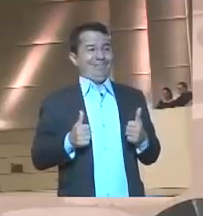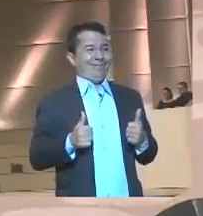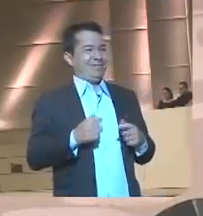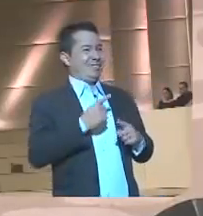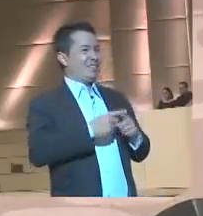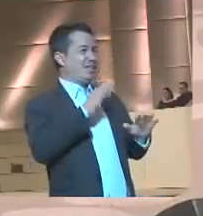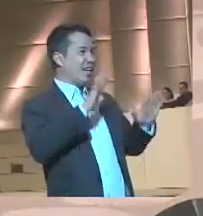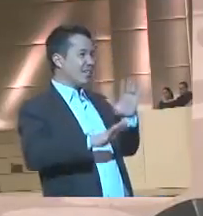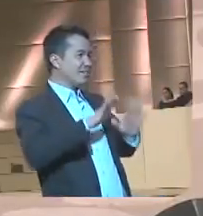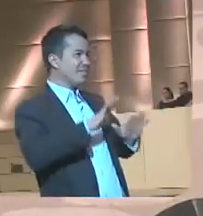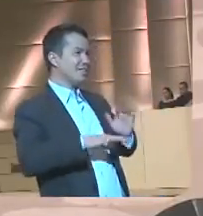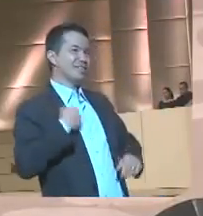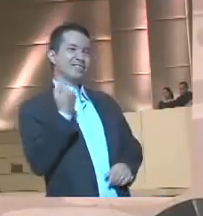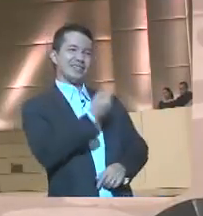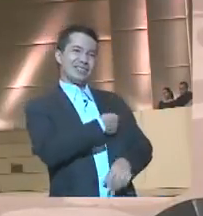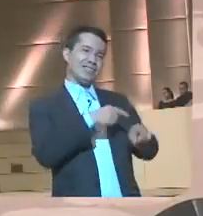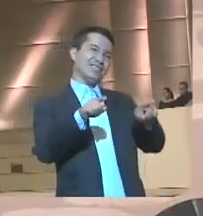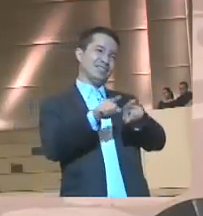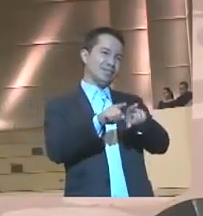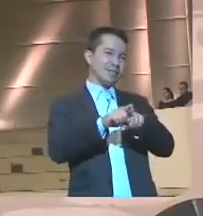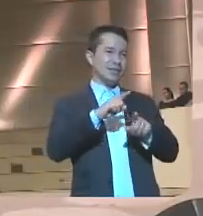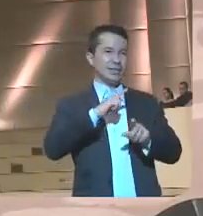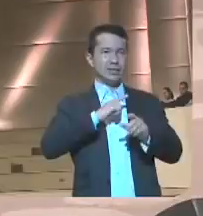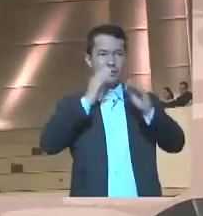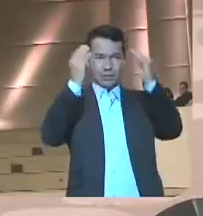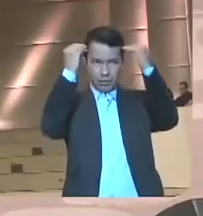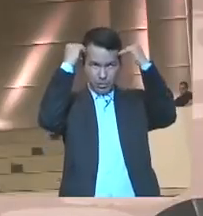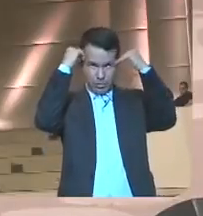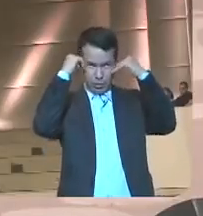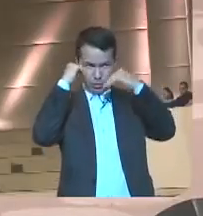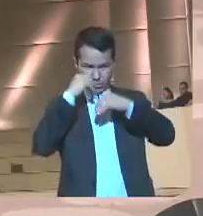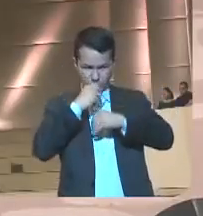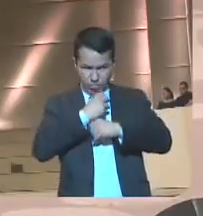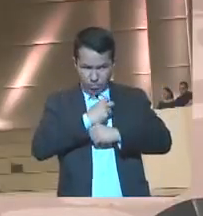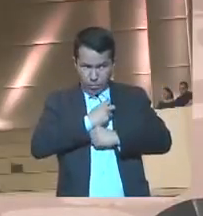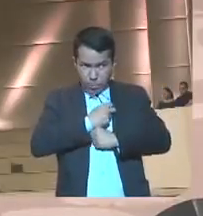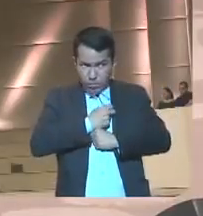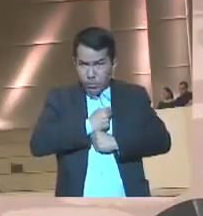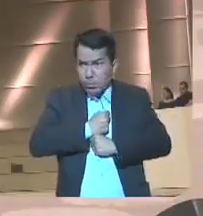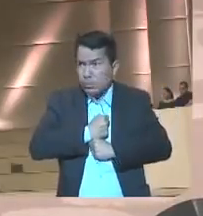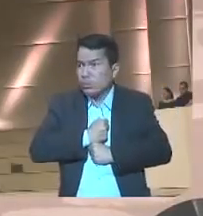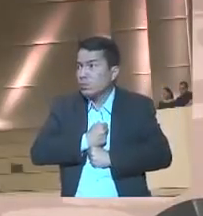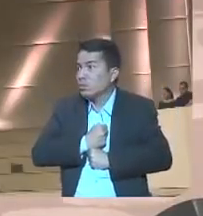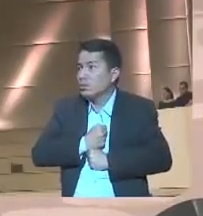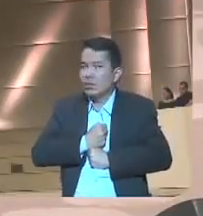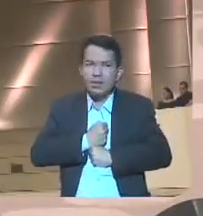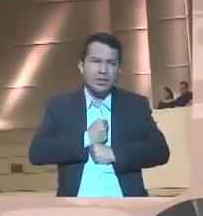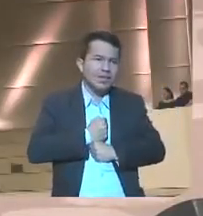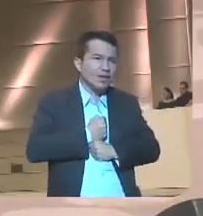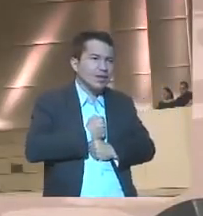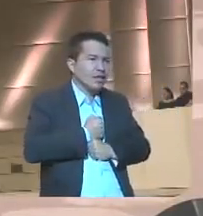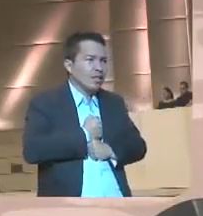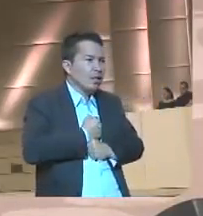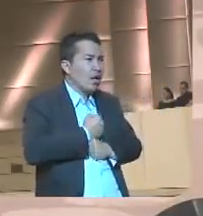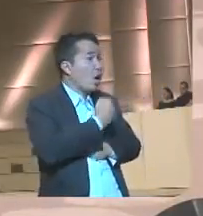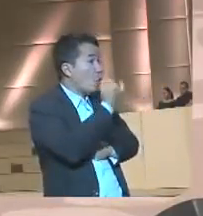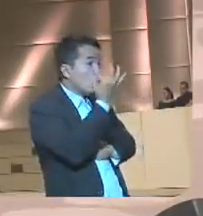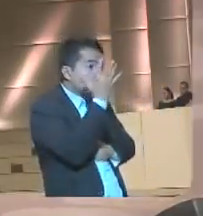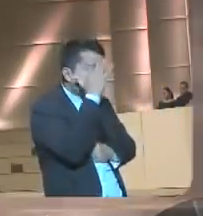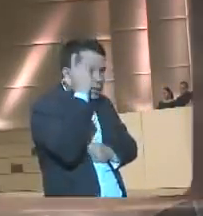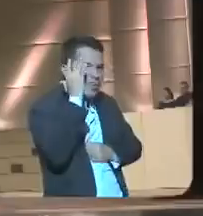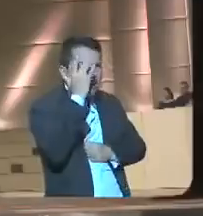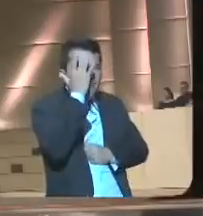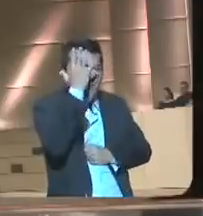compartilhar as coisas da alma da gente não é verdade tem gente que é fácil que vai lá e abrir o coração tô sentindo